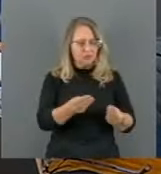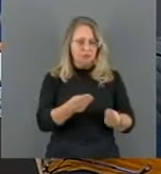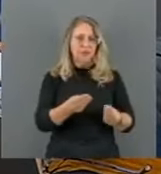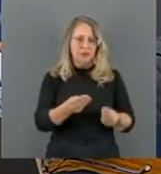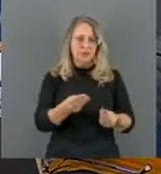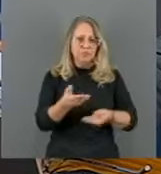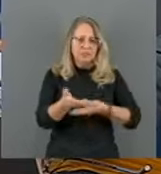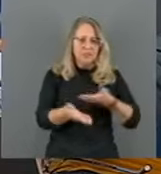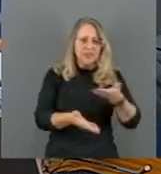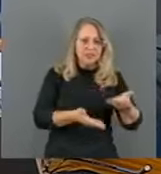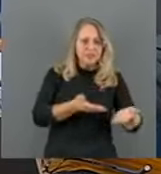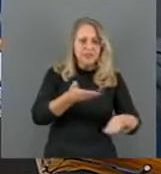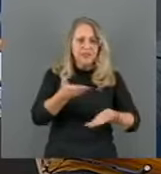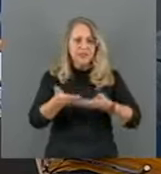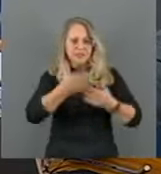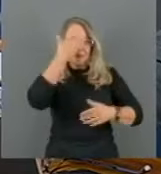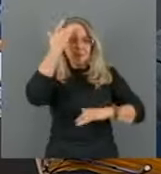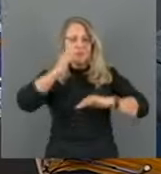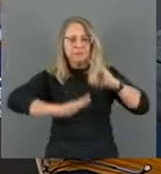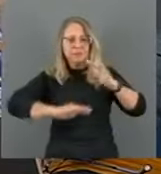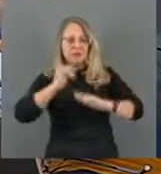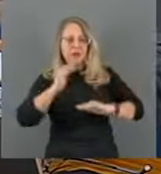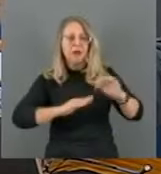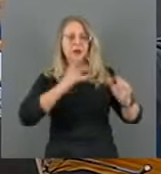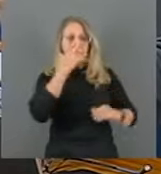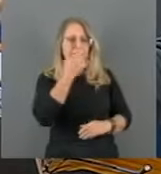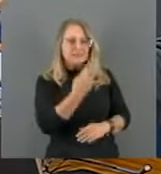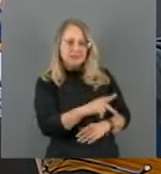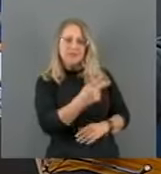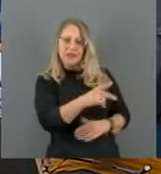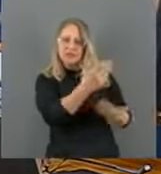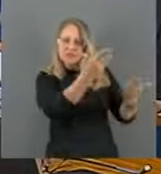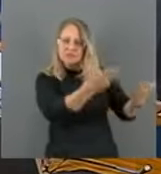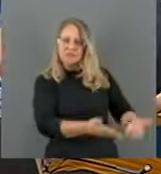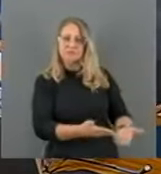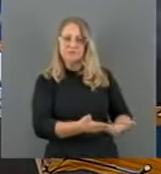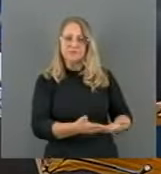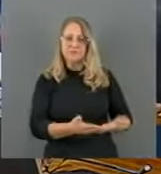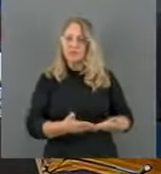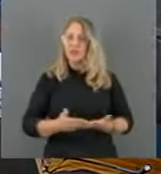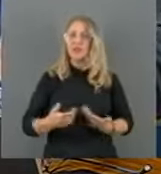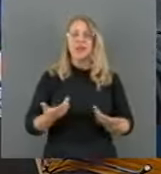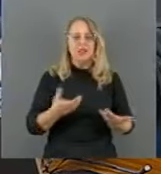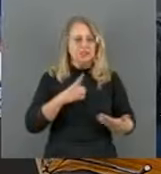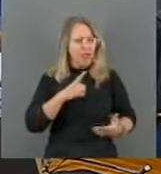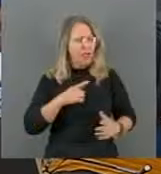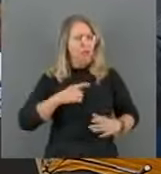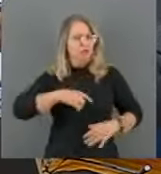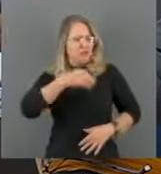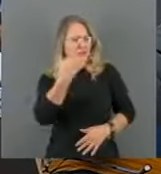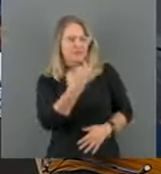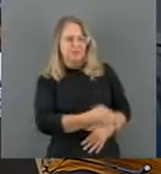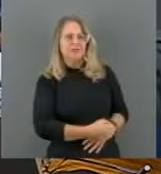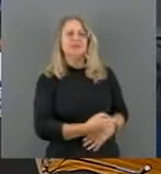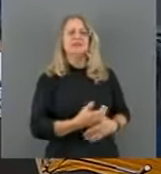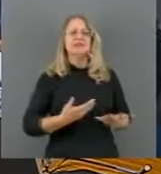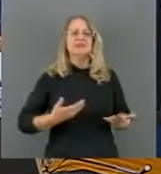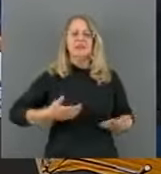profissional Senador Marcos Pontes como se ele fosse um militar da ativa ainda cultivando ali os princípios de disciplina